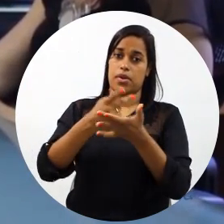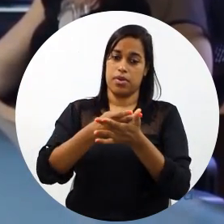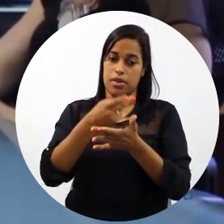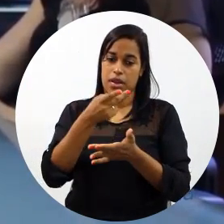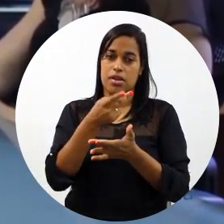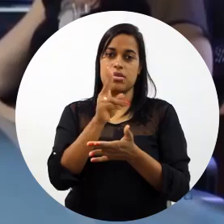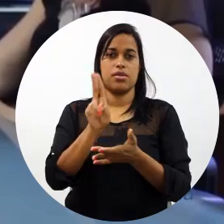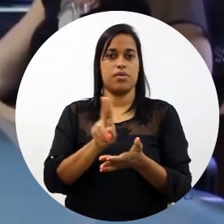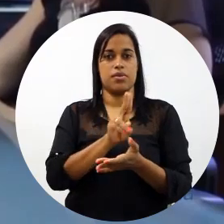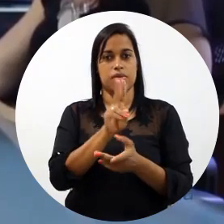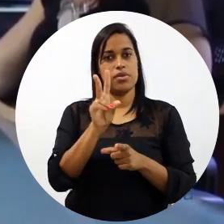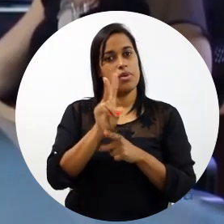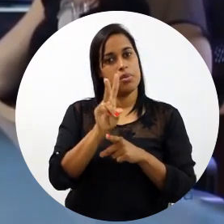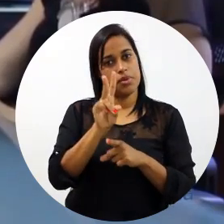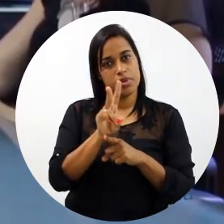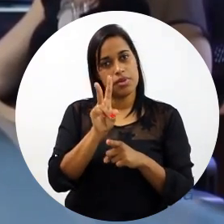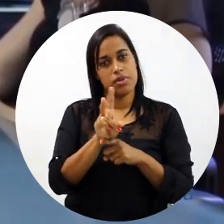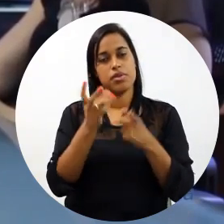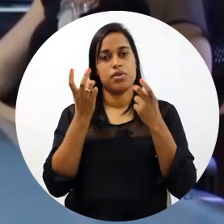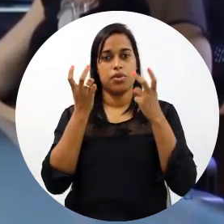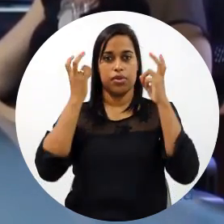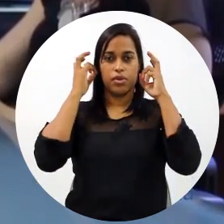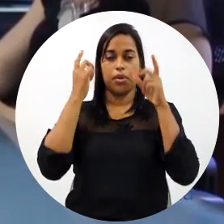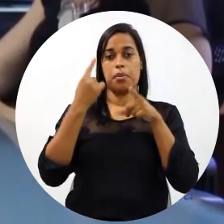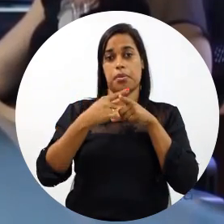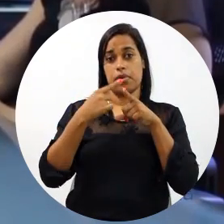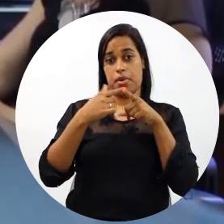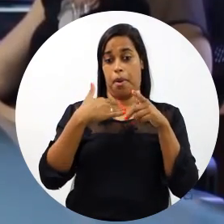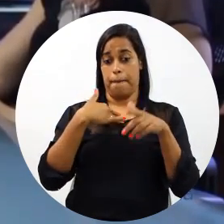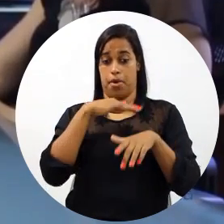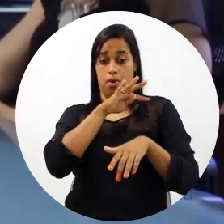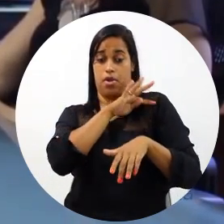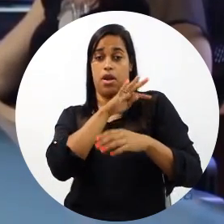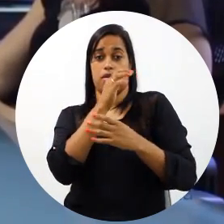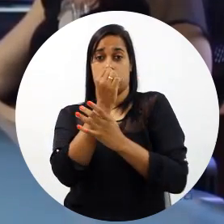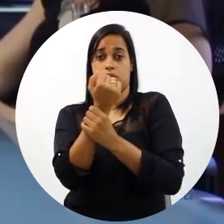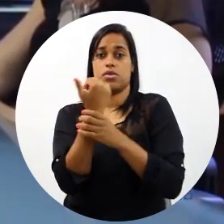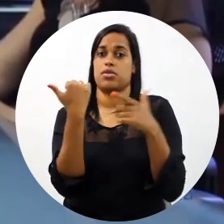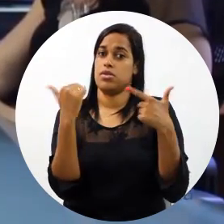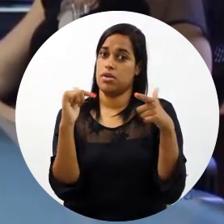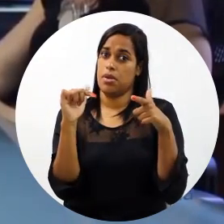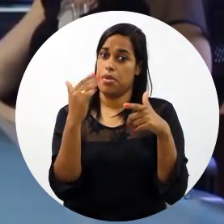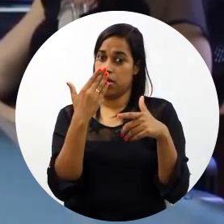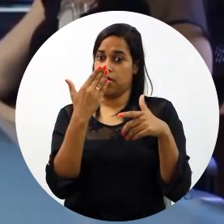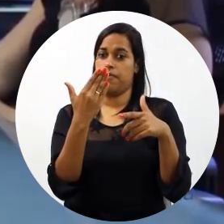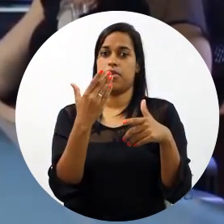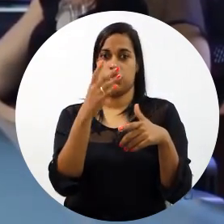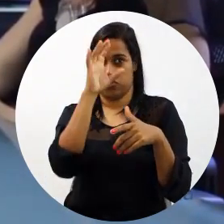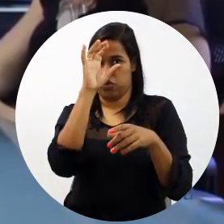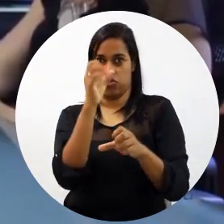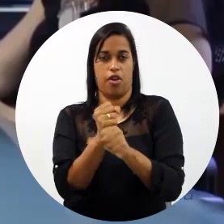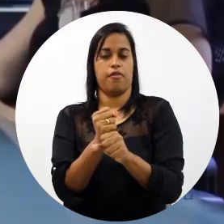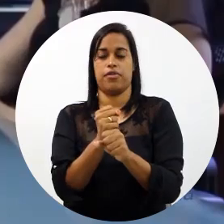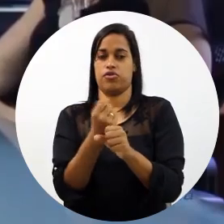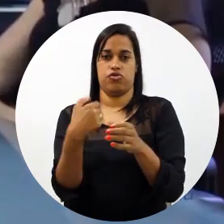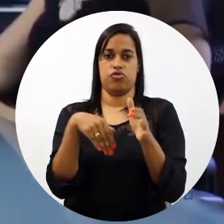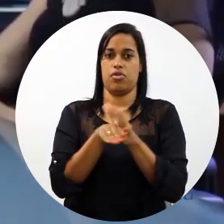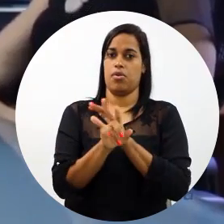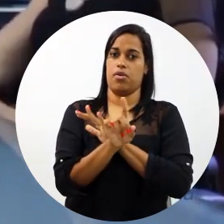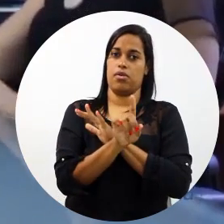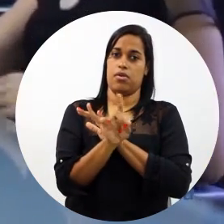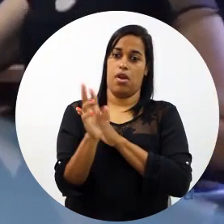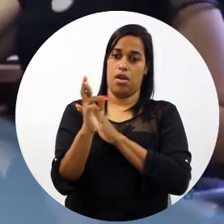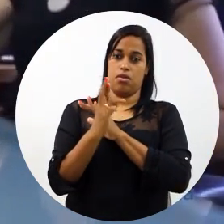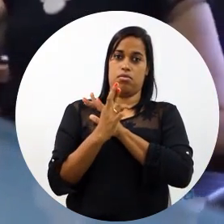vou usar o protetor auricular porque meu técnico de segurança está aqui na frente, meu chefe está aqui na frente, e quando eles derem as